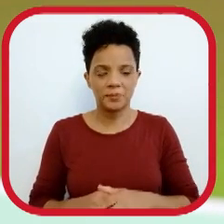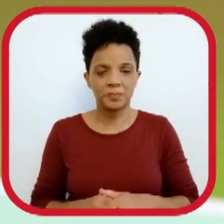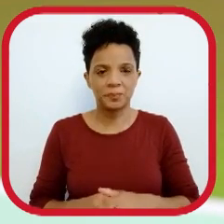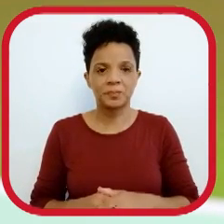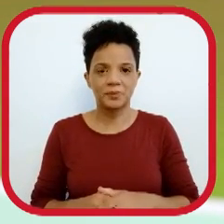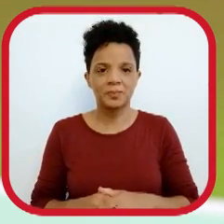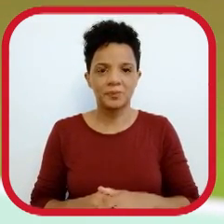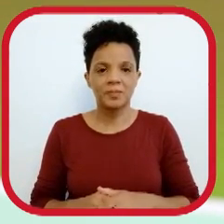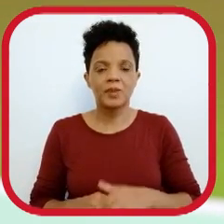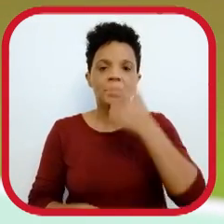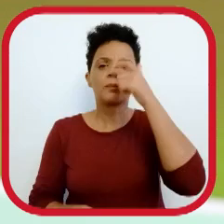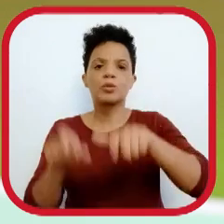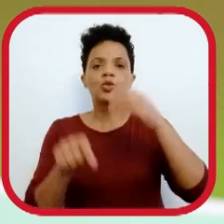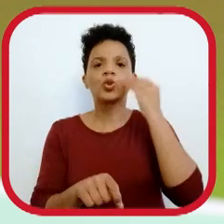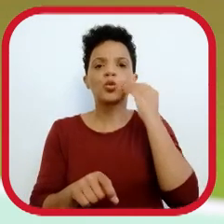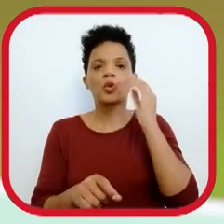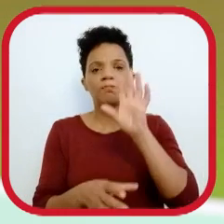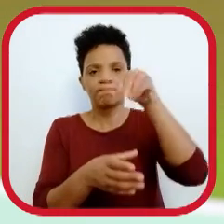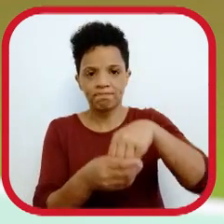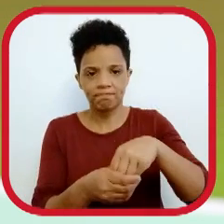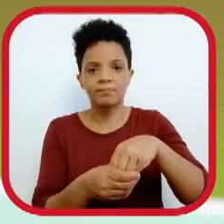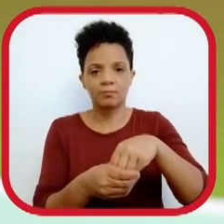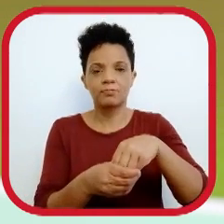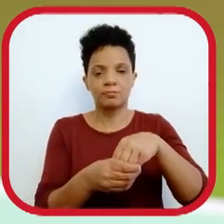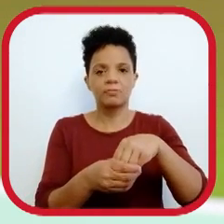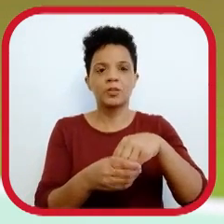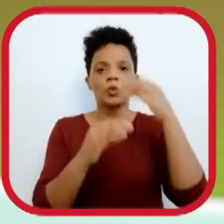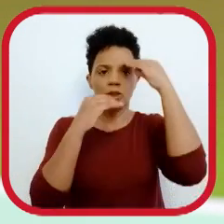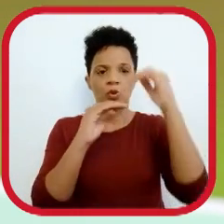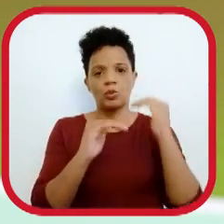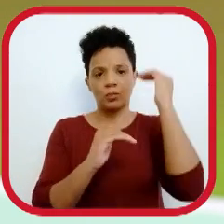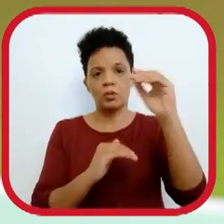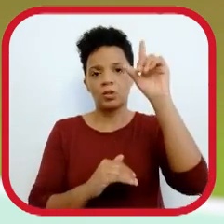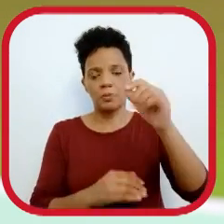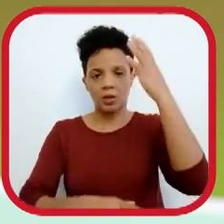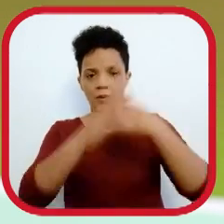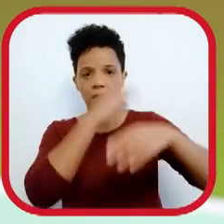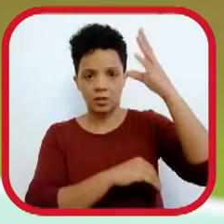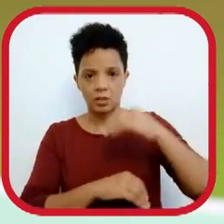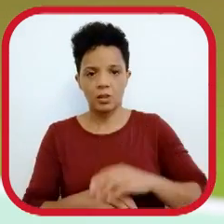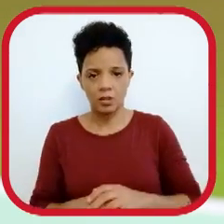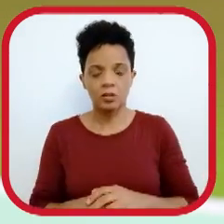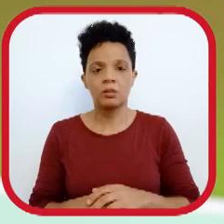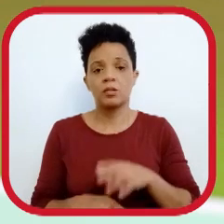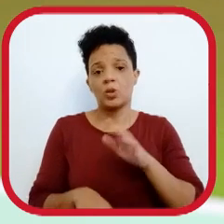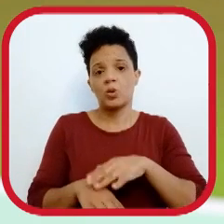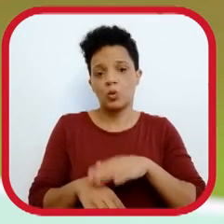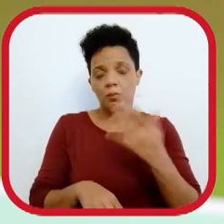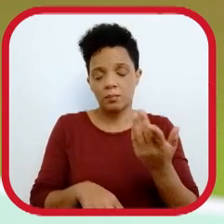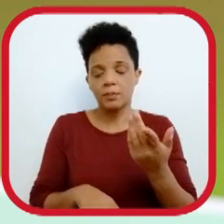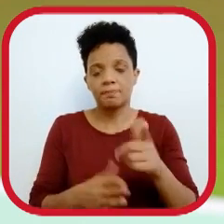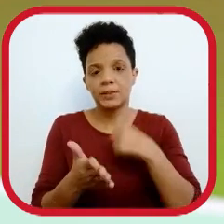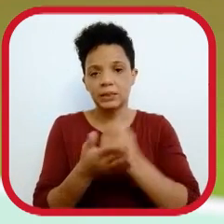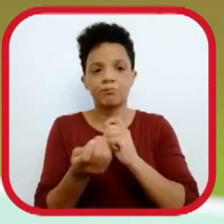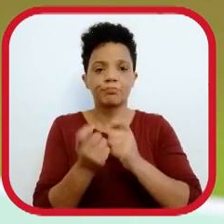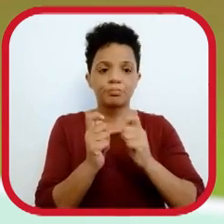perceber como é que estas pessoas se vão inserir no contexto do ensino superior e também aprender, não é? A política pública